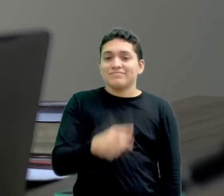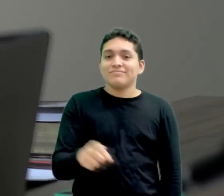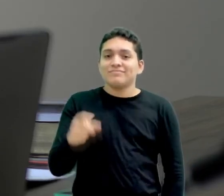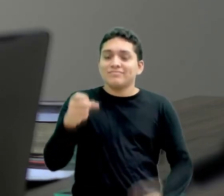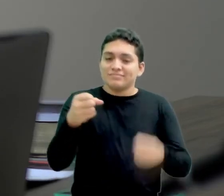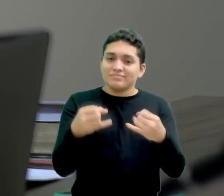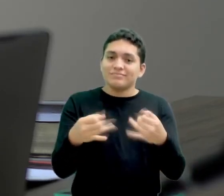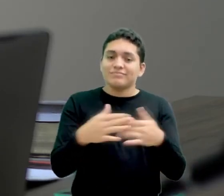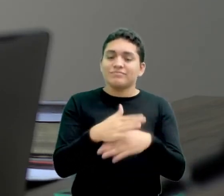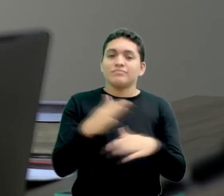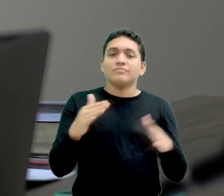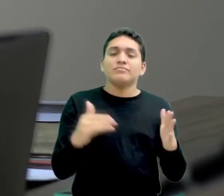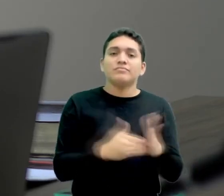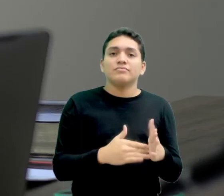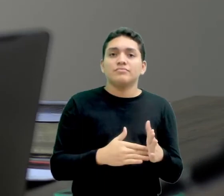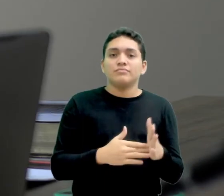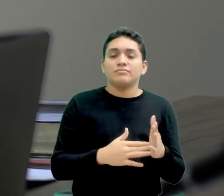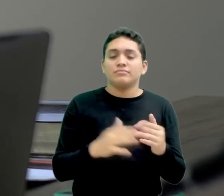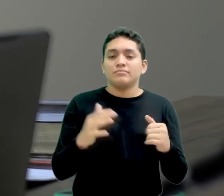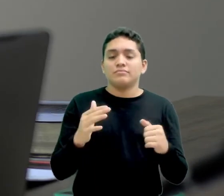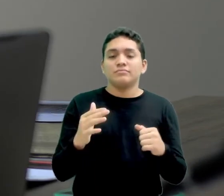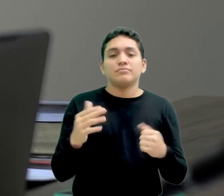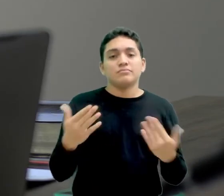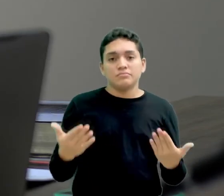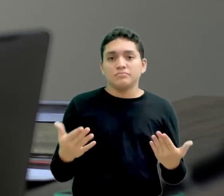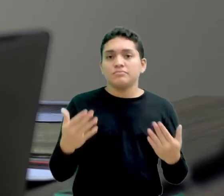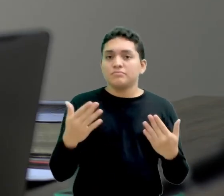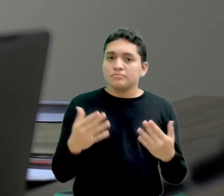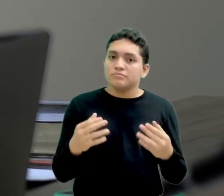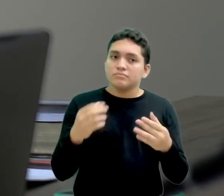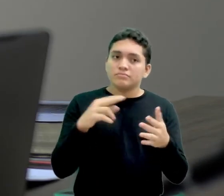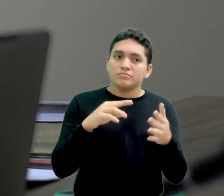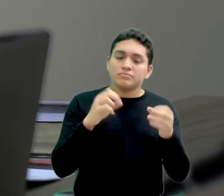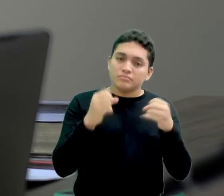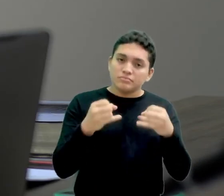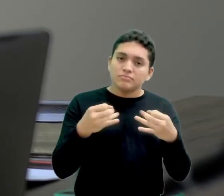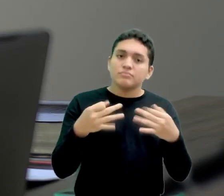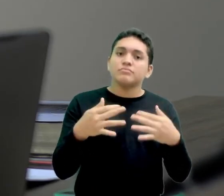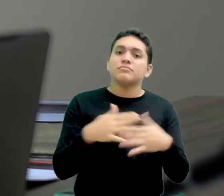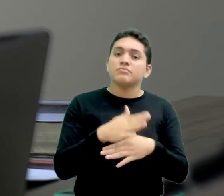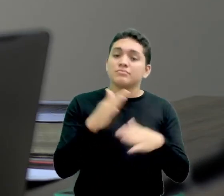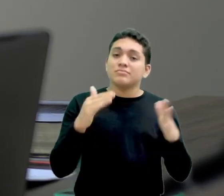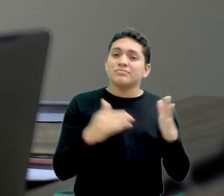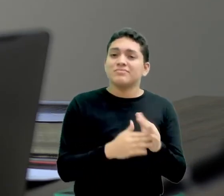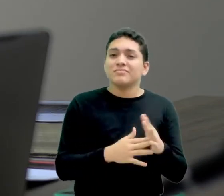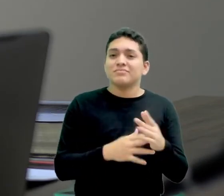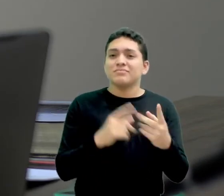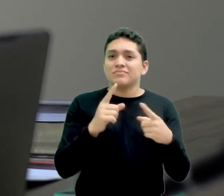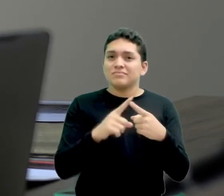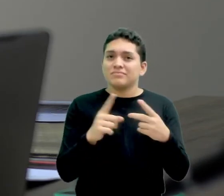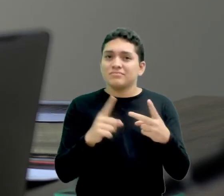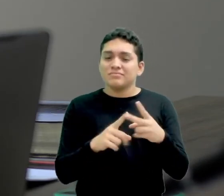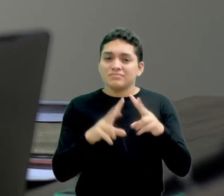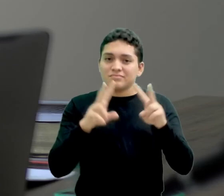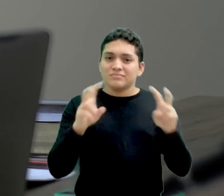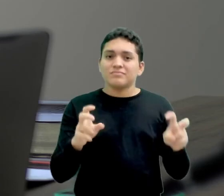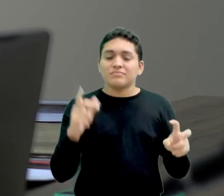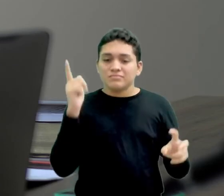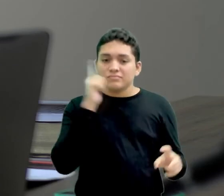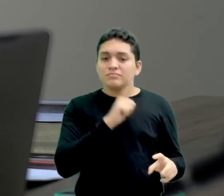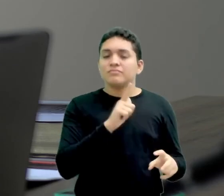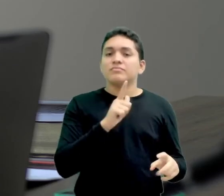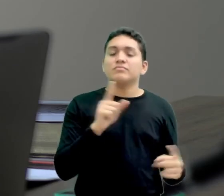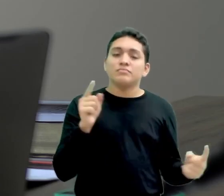está na lição, mas você pode falar tudo, todos os assuntos, alcançar os